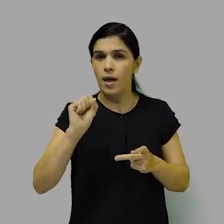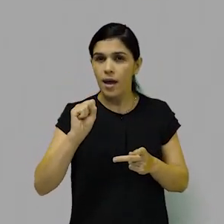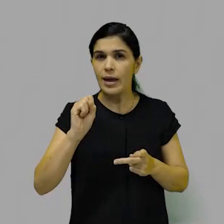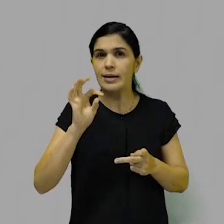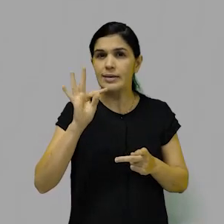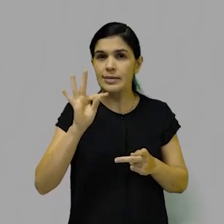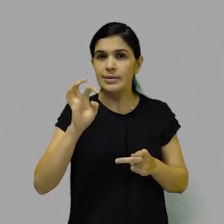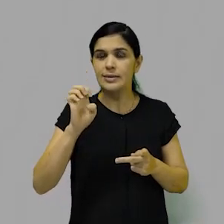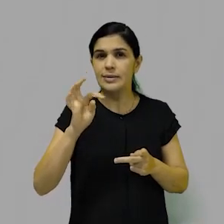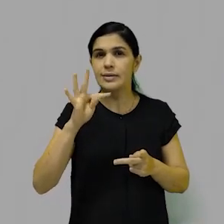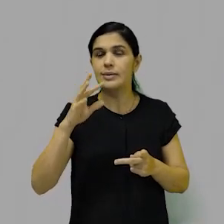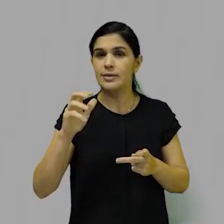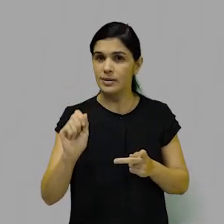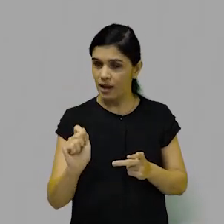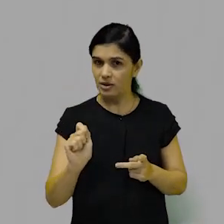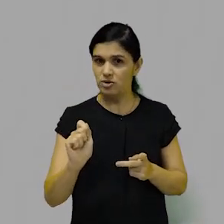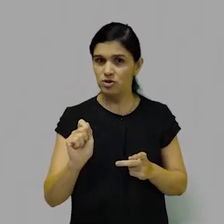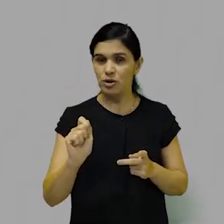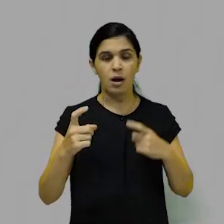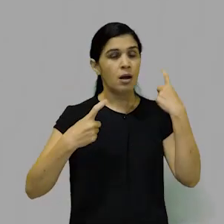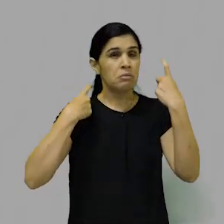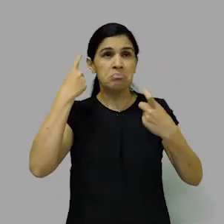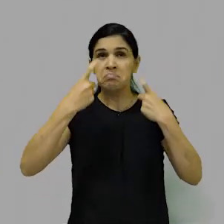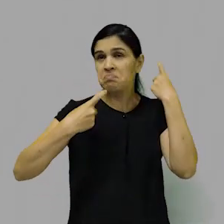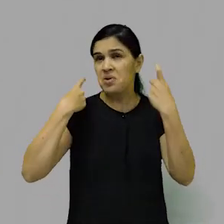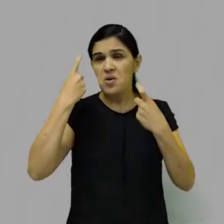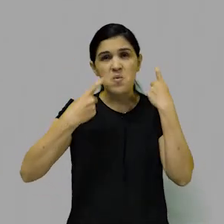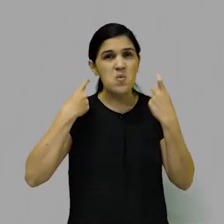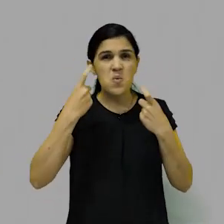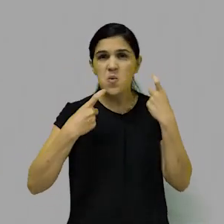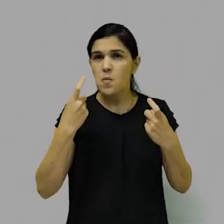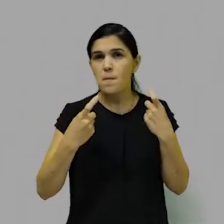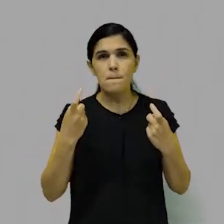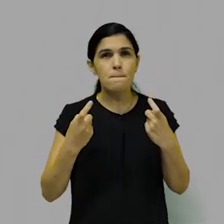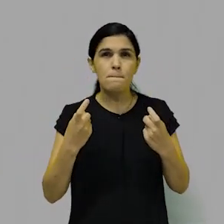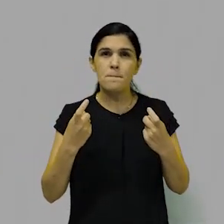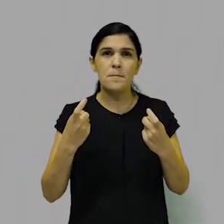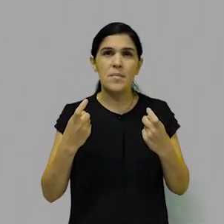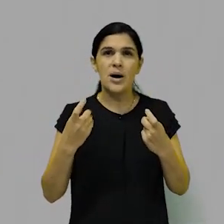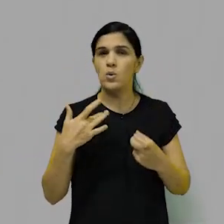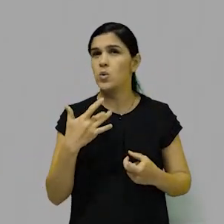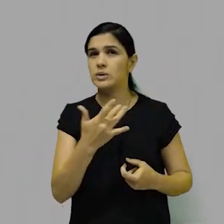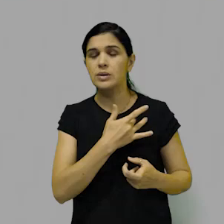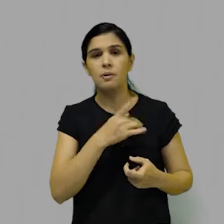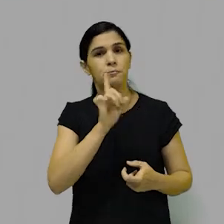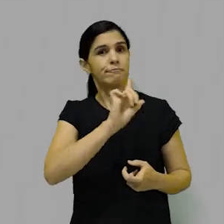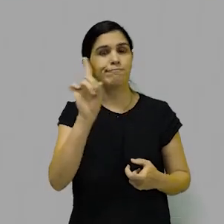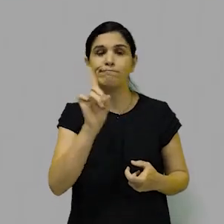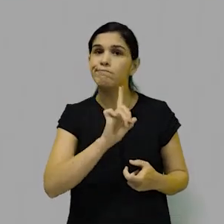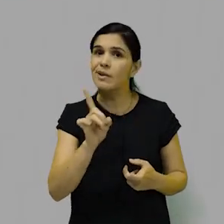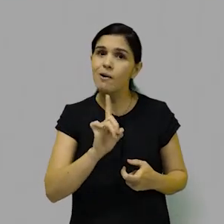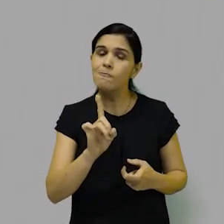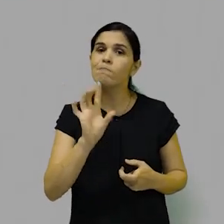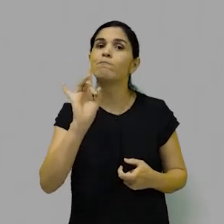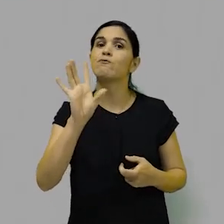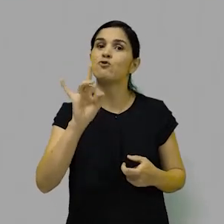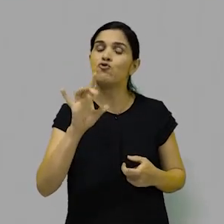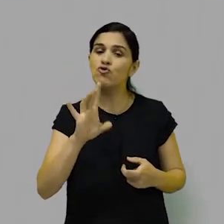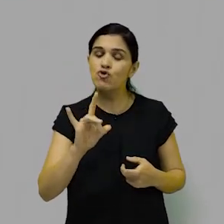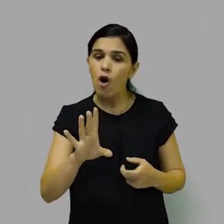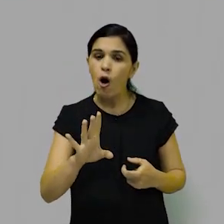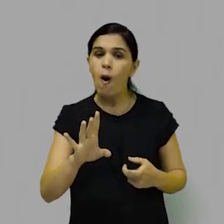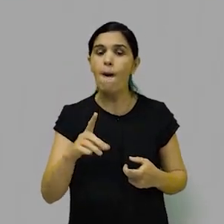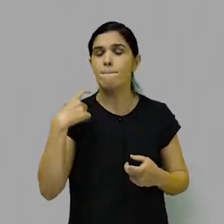está acontecendo internamente, o seu organismo em si. Ele está preocupado com a capa, com o que o homem vê, com o que a gente